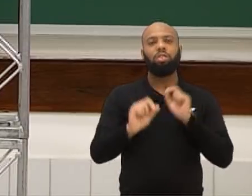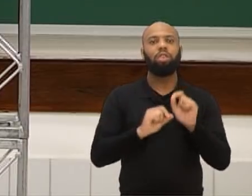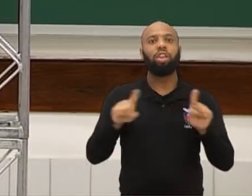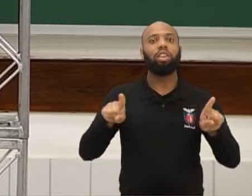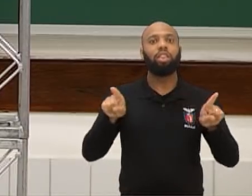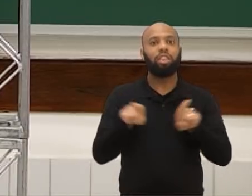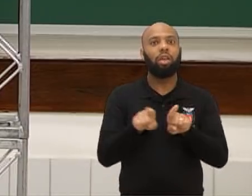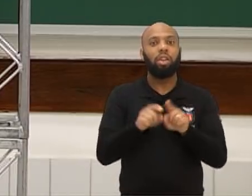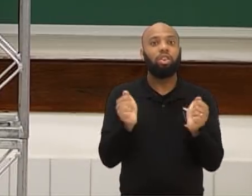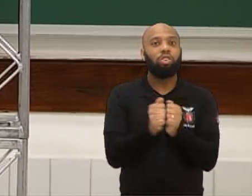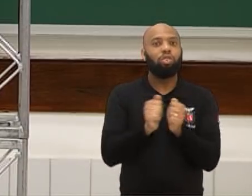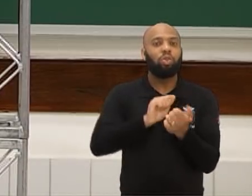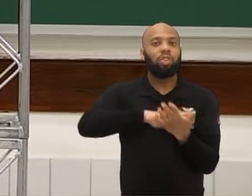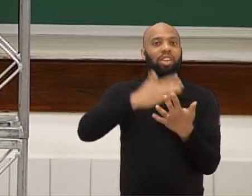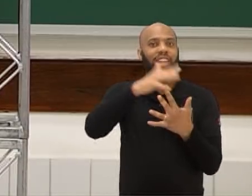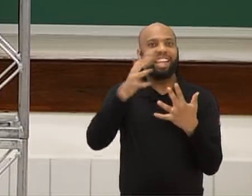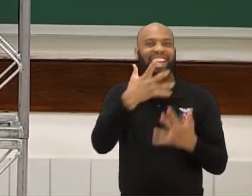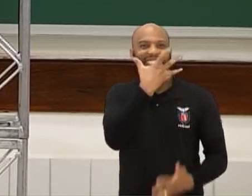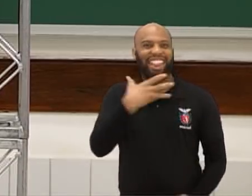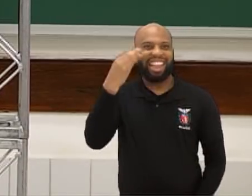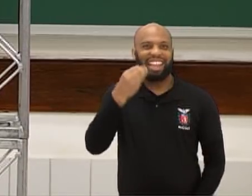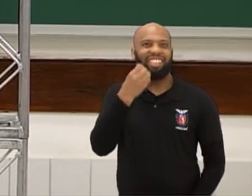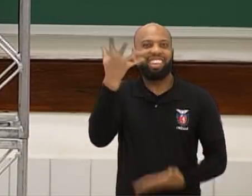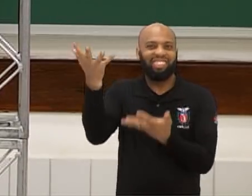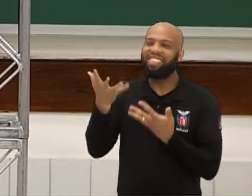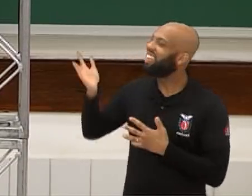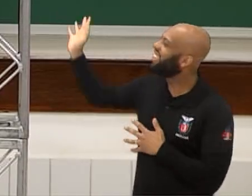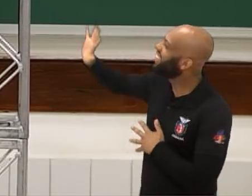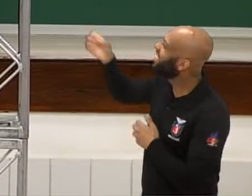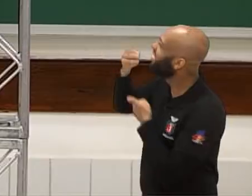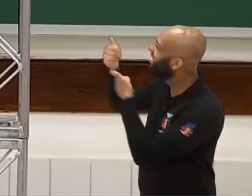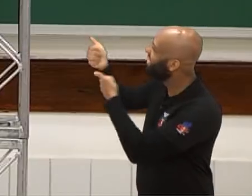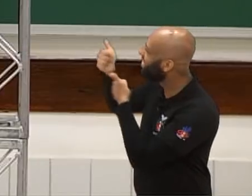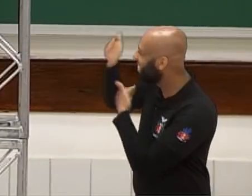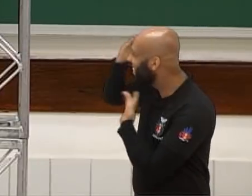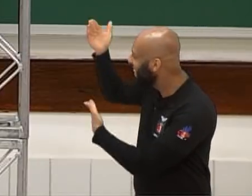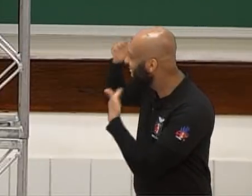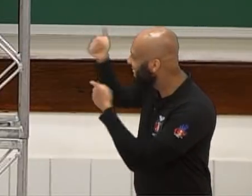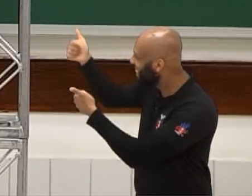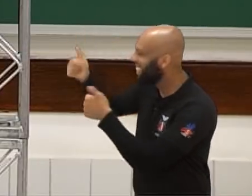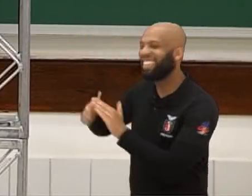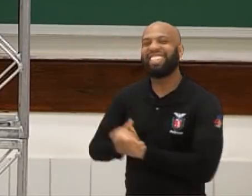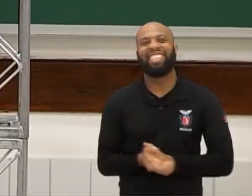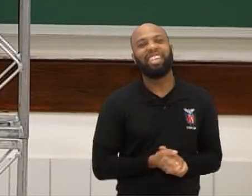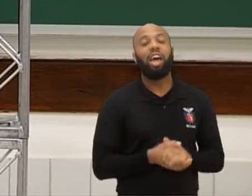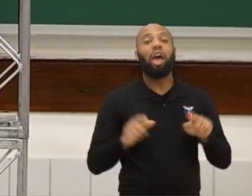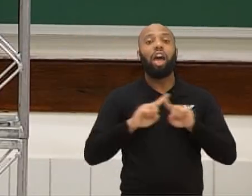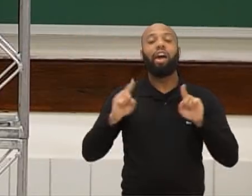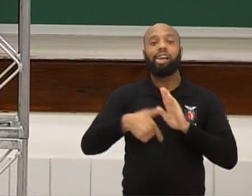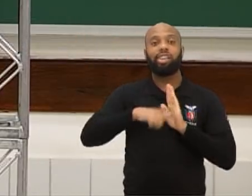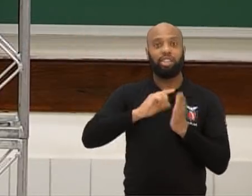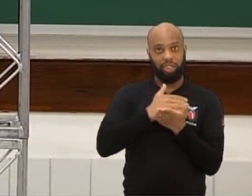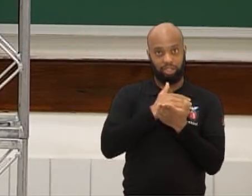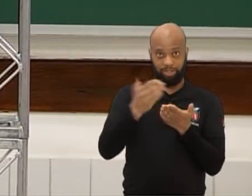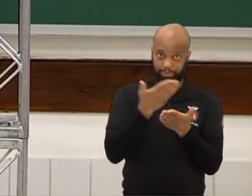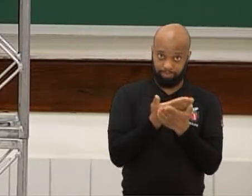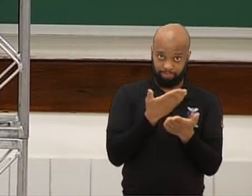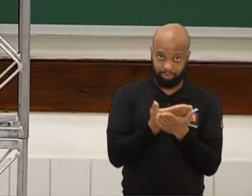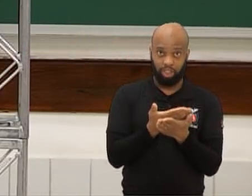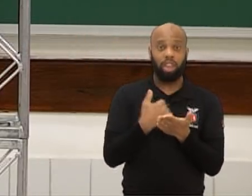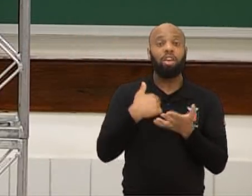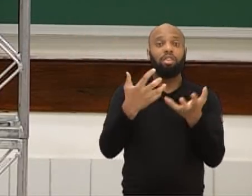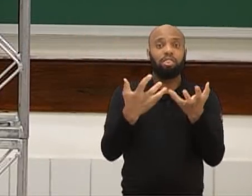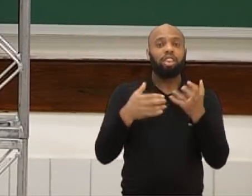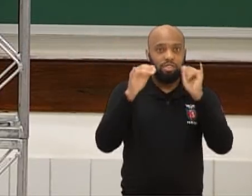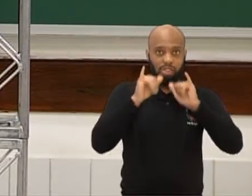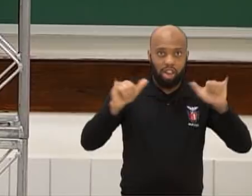teremos conosco o intérprete de Libras, Natan. Seja bem-vindo, Natan! Antes de começarmos a aula, eu